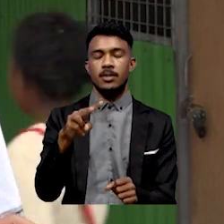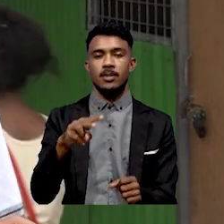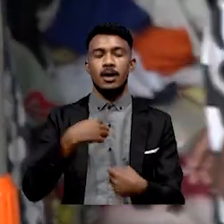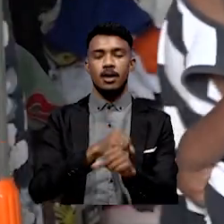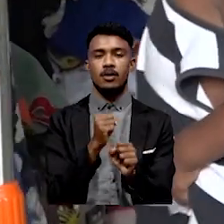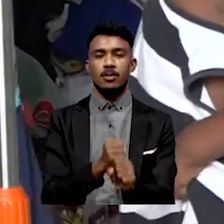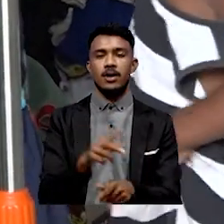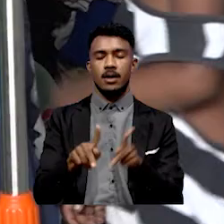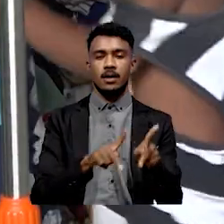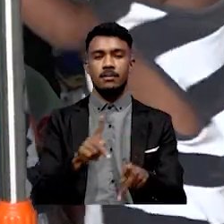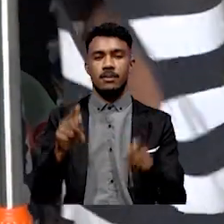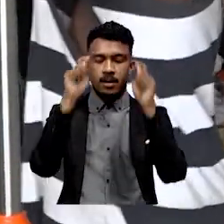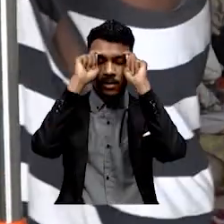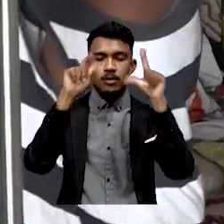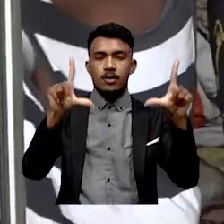idan.